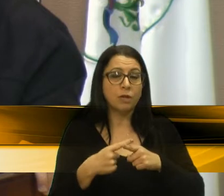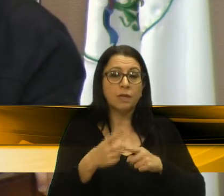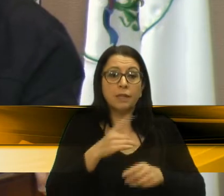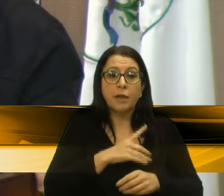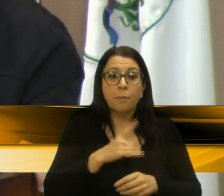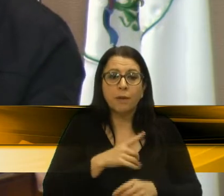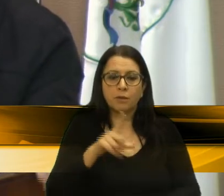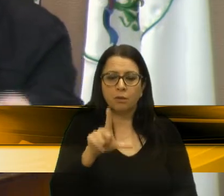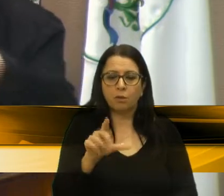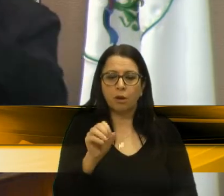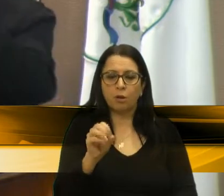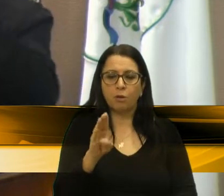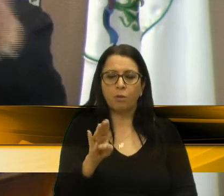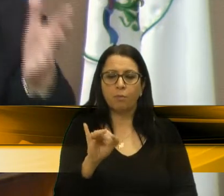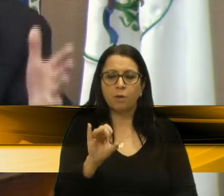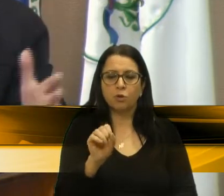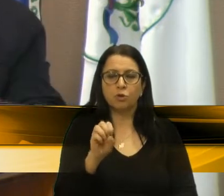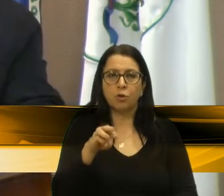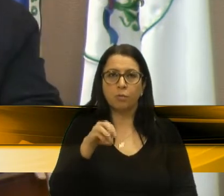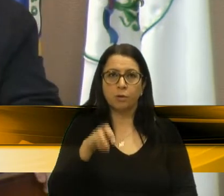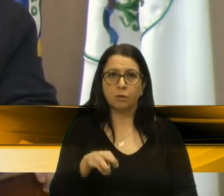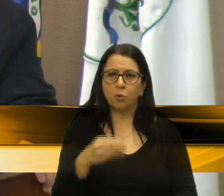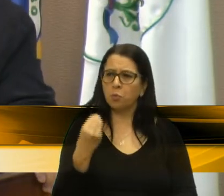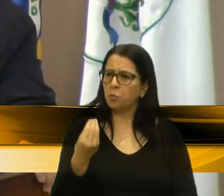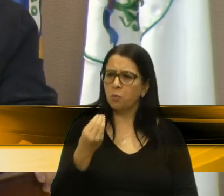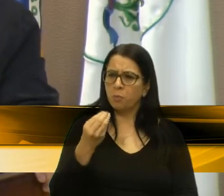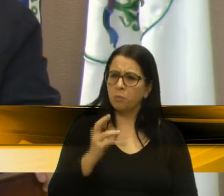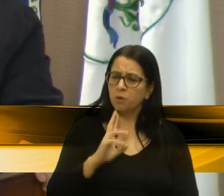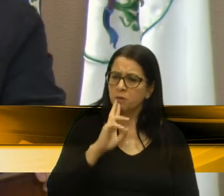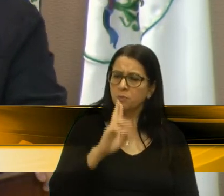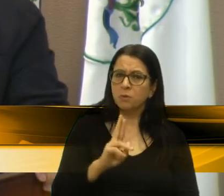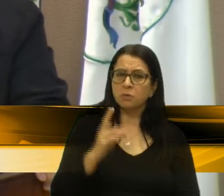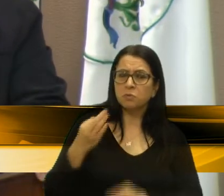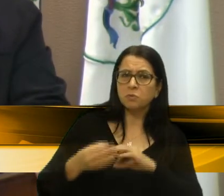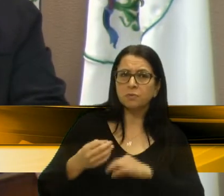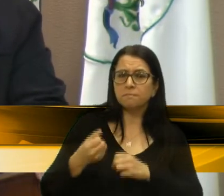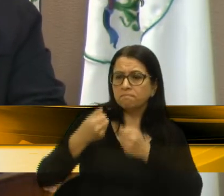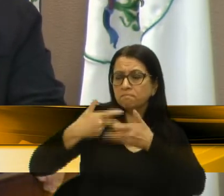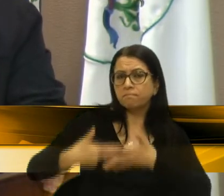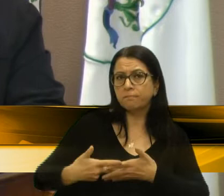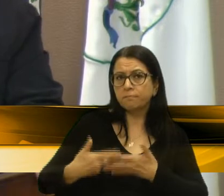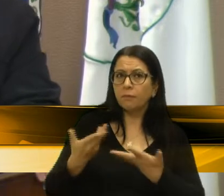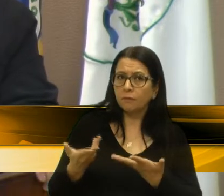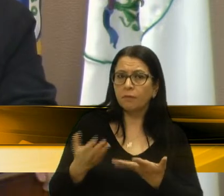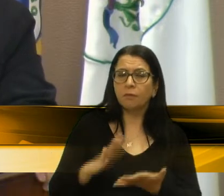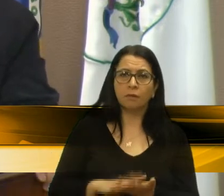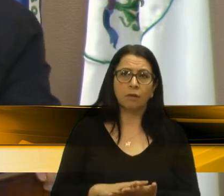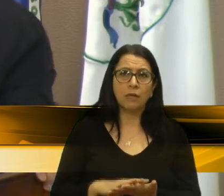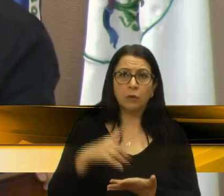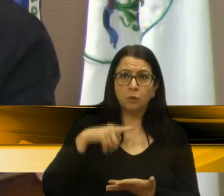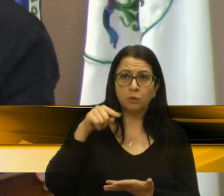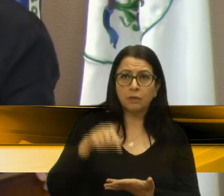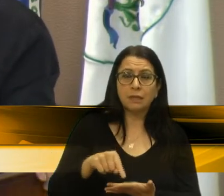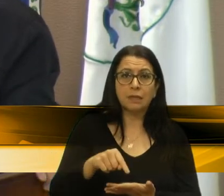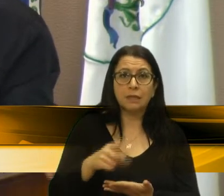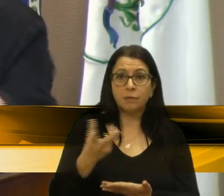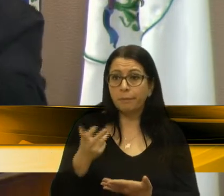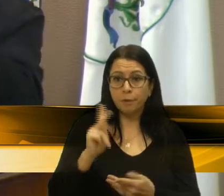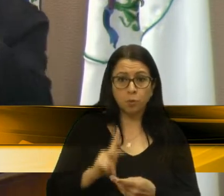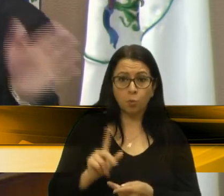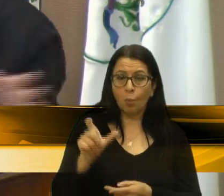Né? Porque como uma sentença se justifica quando a condenação cai sobre alguém que não